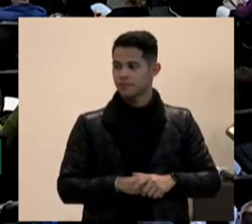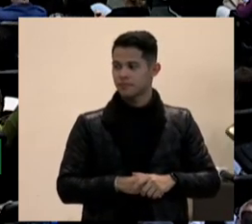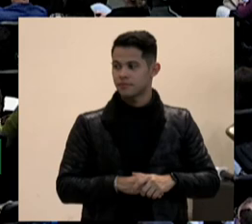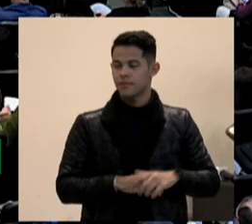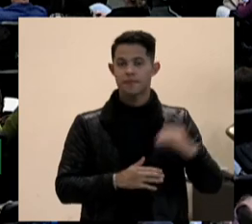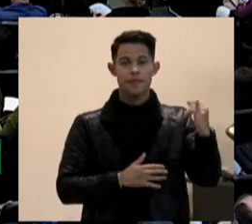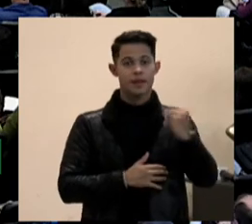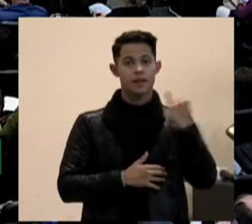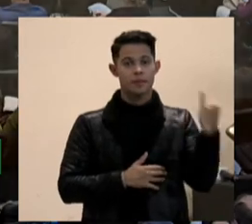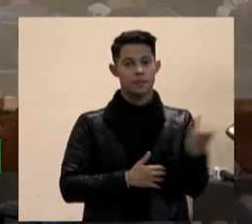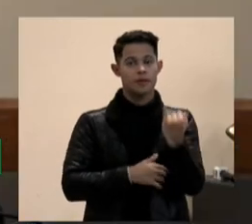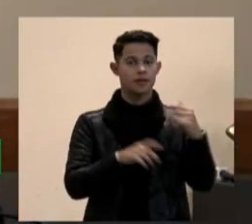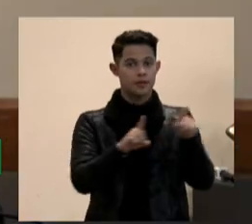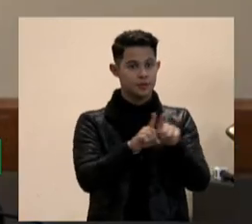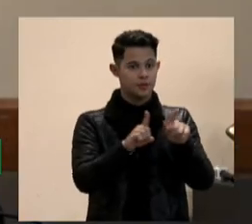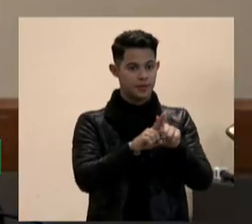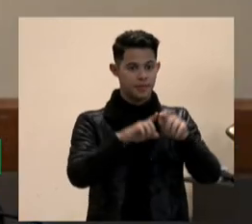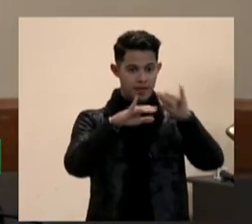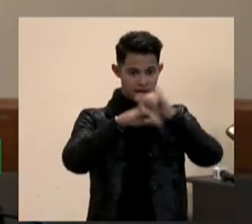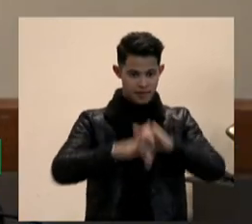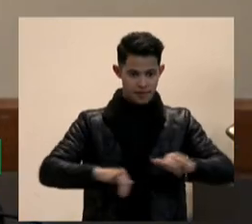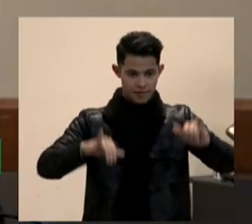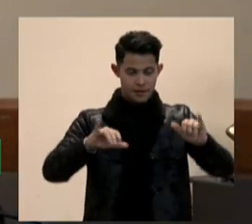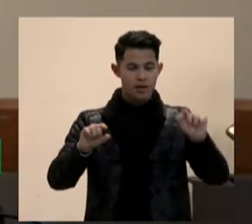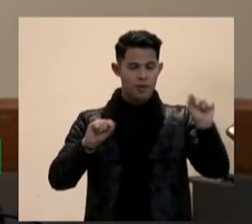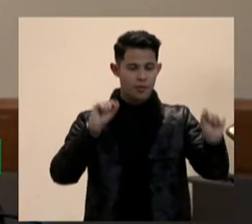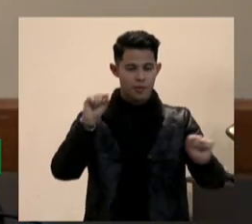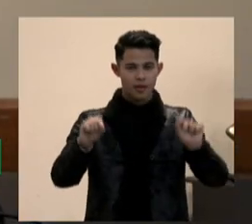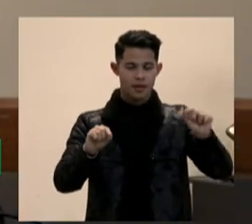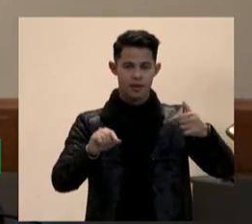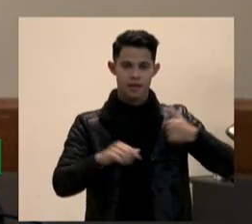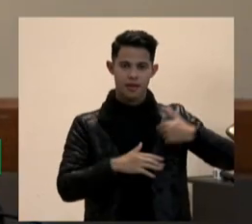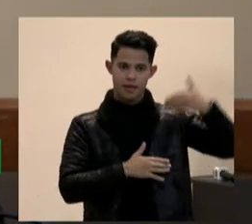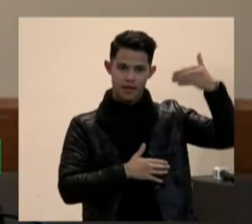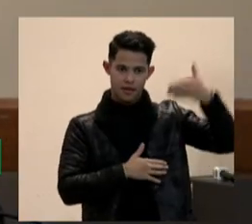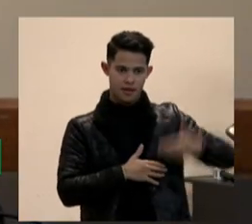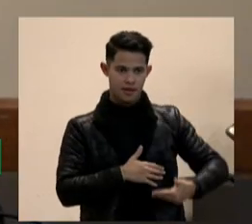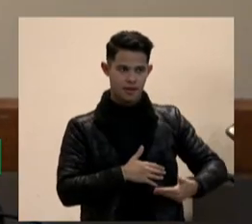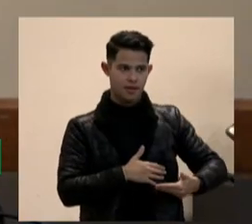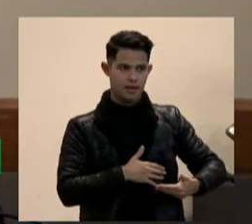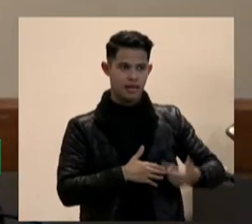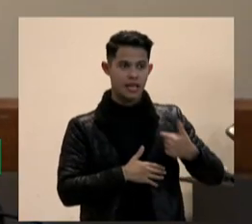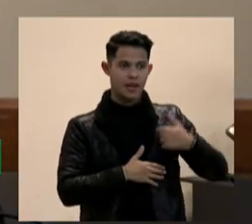também salientar, né, e aqui eu vou... Eu